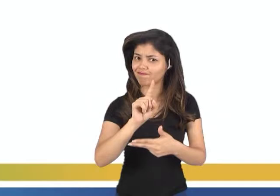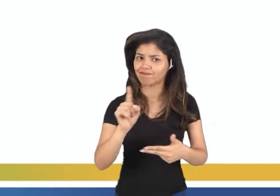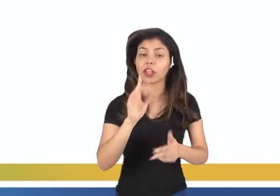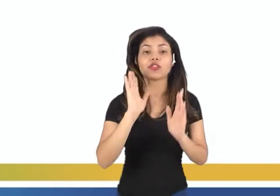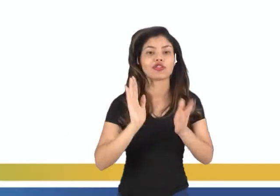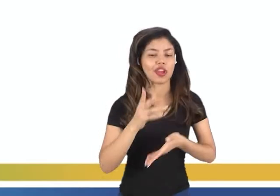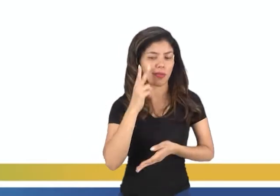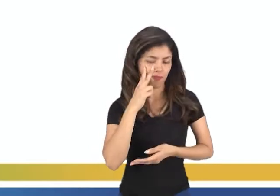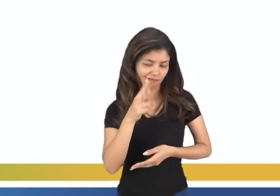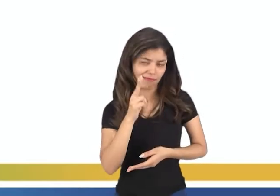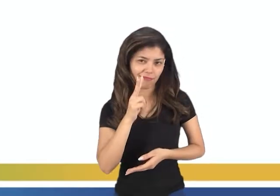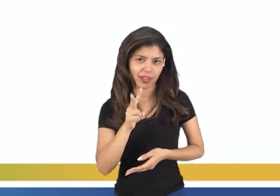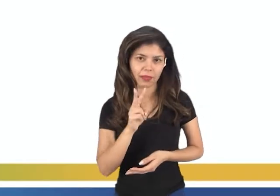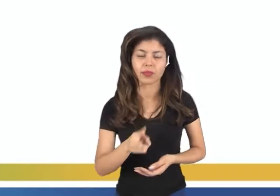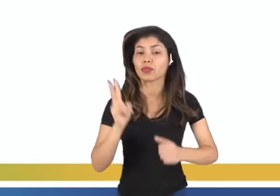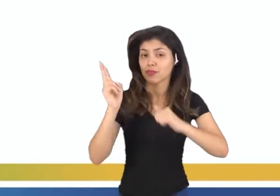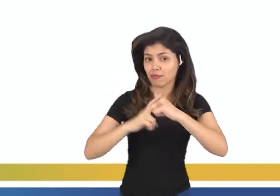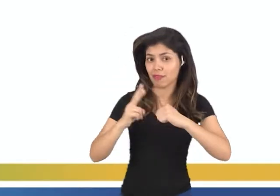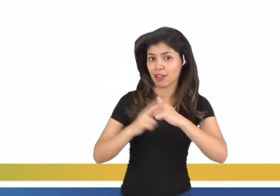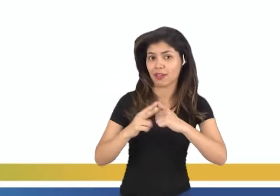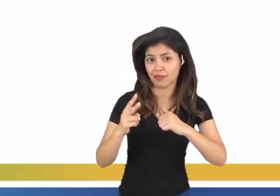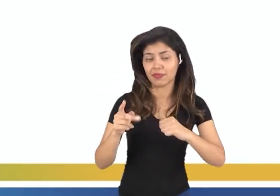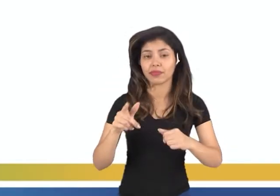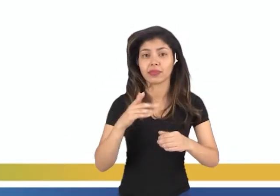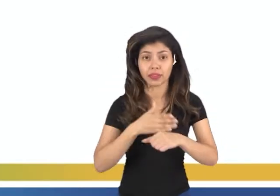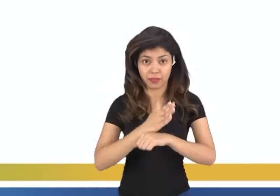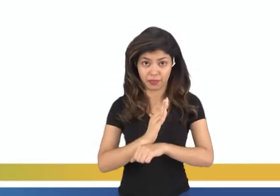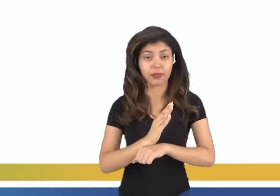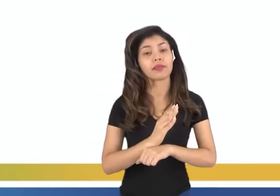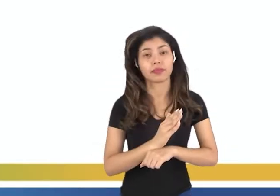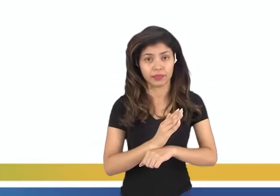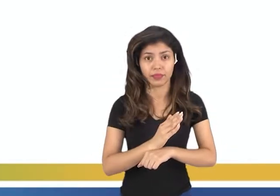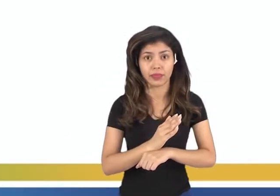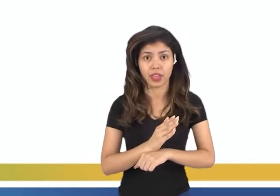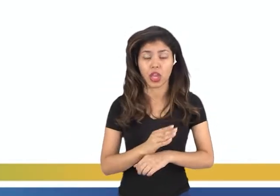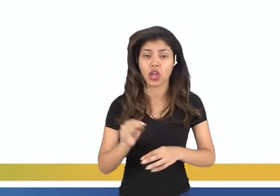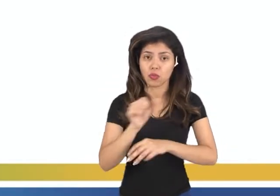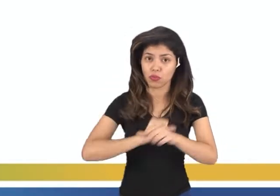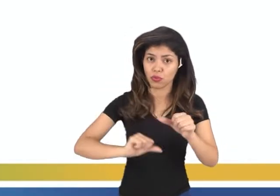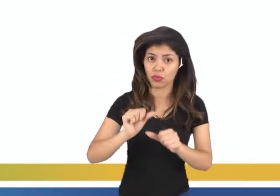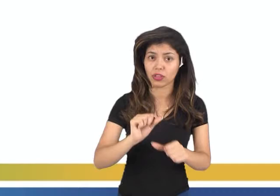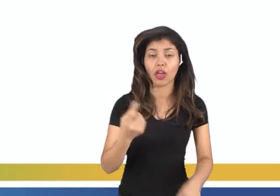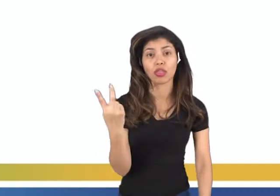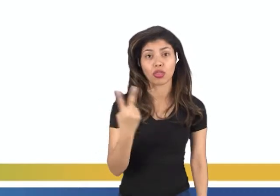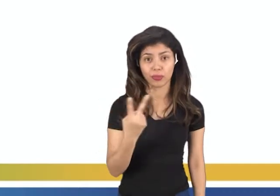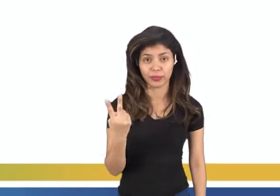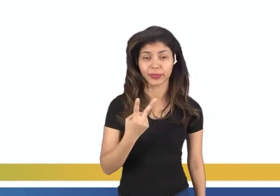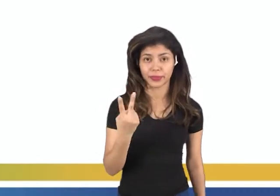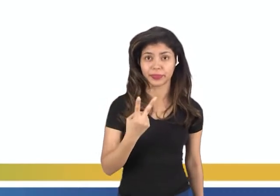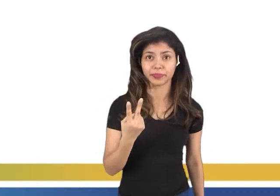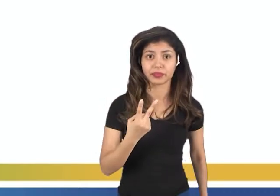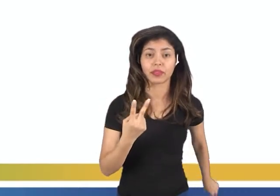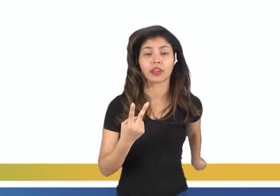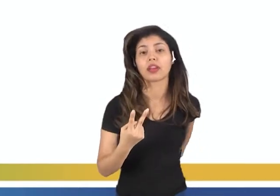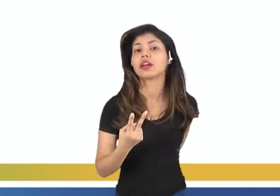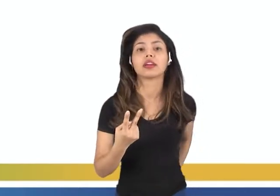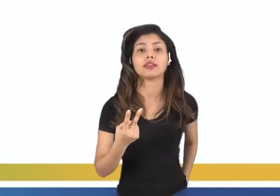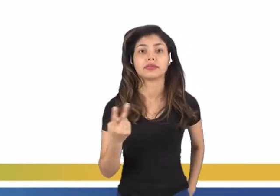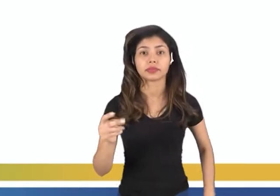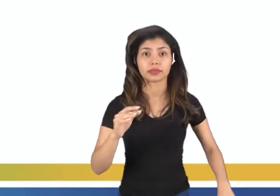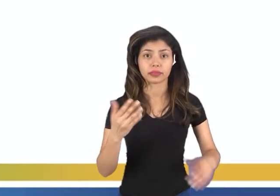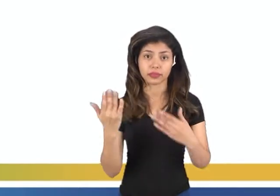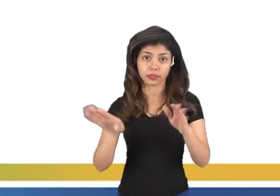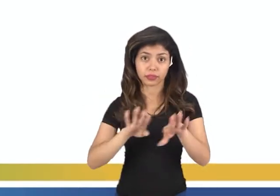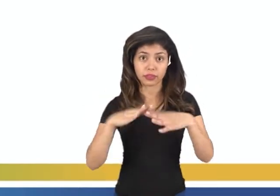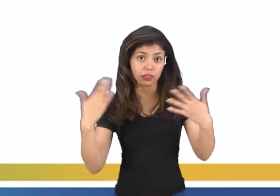dá para a gente identificar de novo os verbos, né? Passa e mudam. Dois verbos. Qual a relação entre eles,